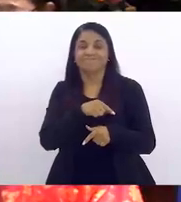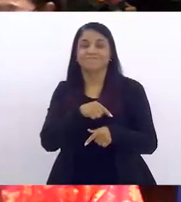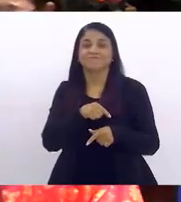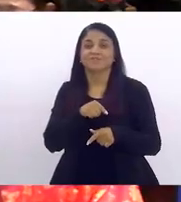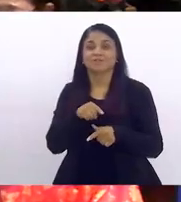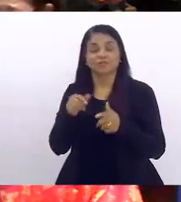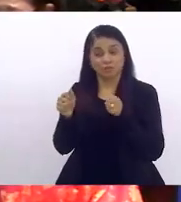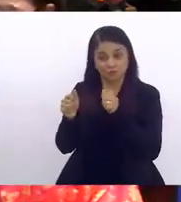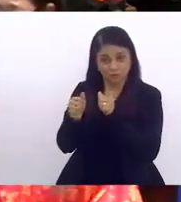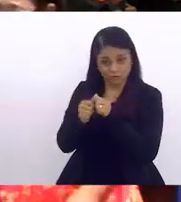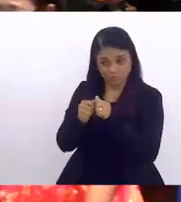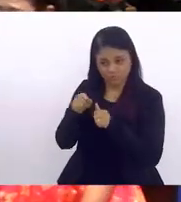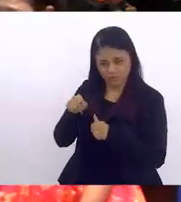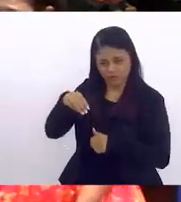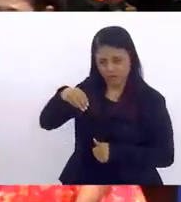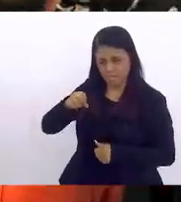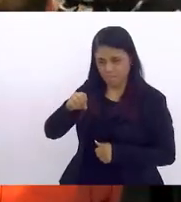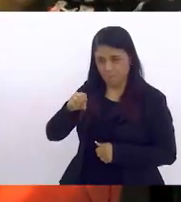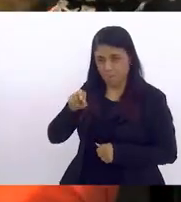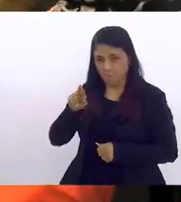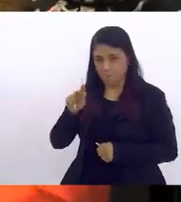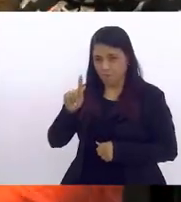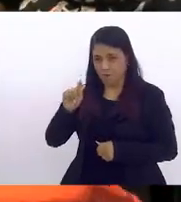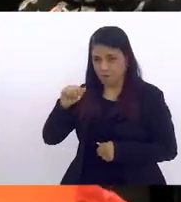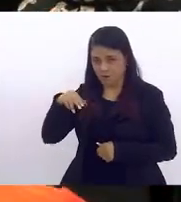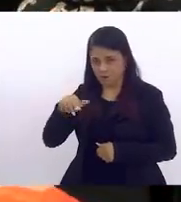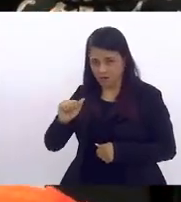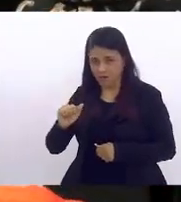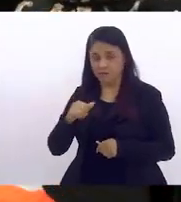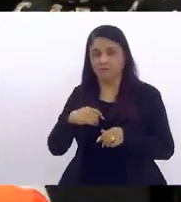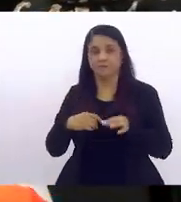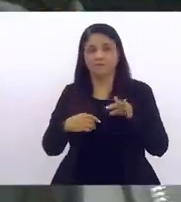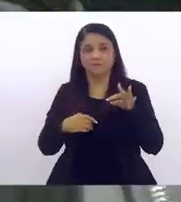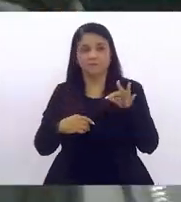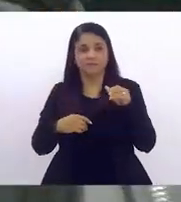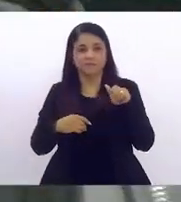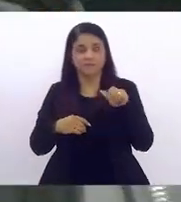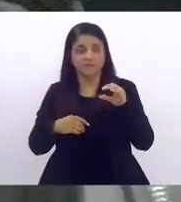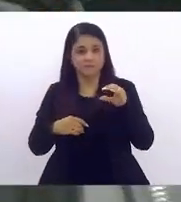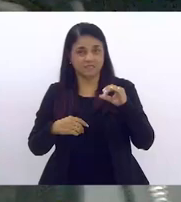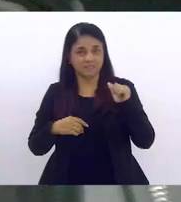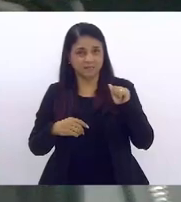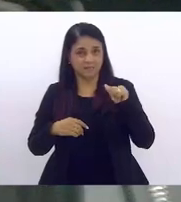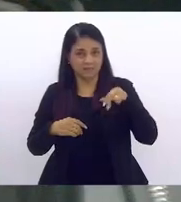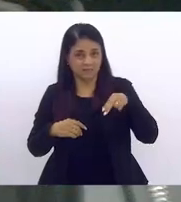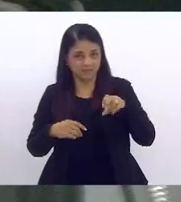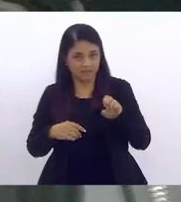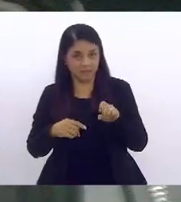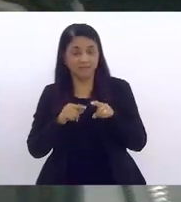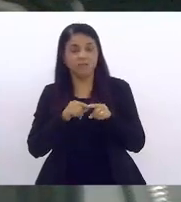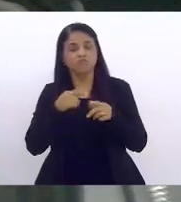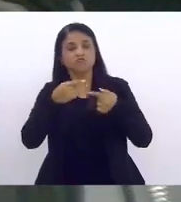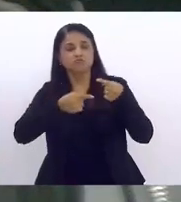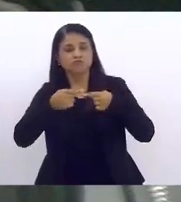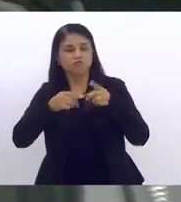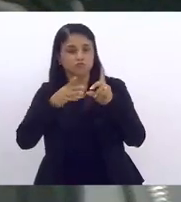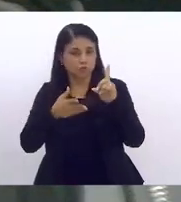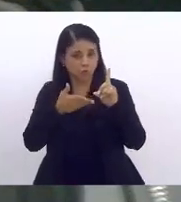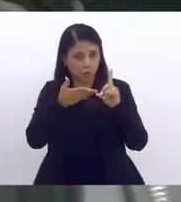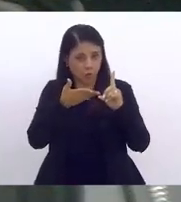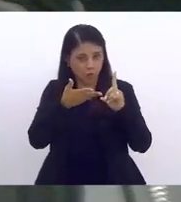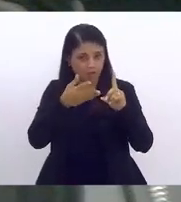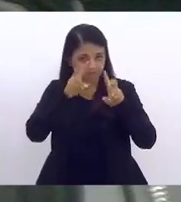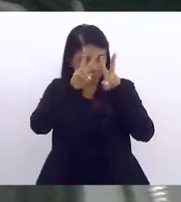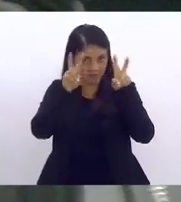estava junto lá, Morgana, Gabriela, Tarciane, quando a gente começou a discussão das doulas, qual é o desafio que a gente colocou? Que a